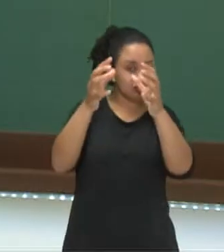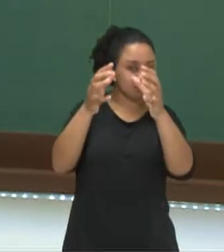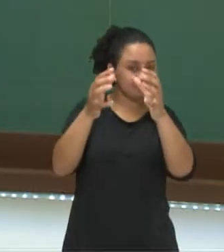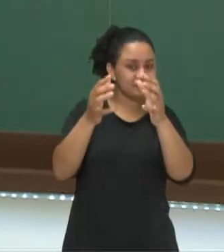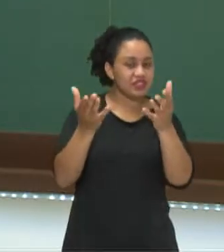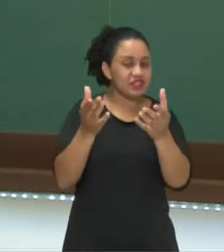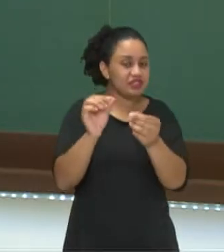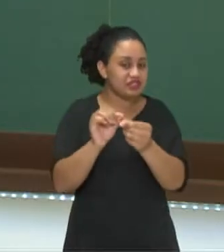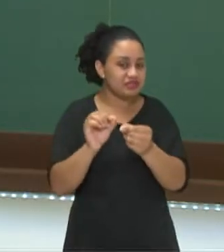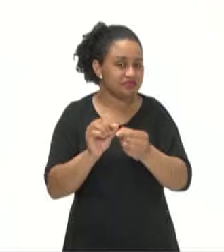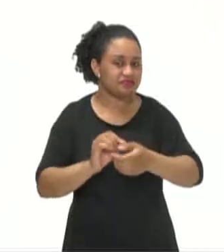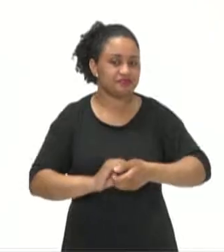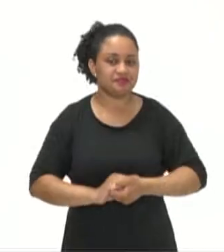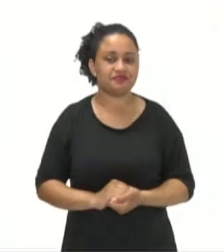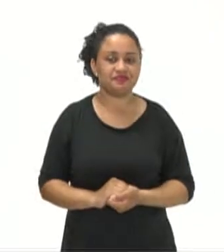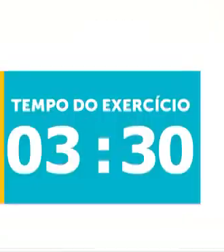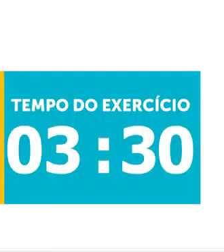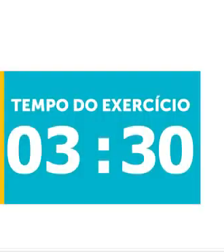mar. Vamos lá?